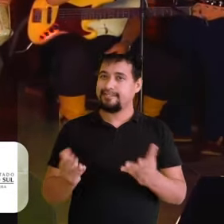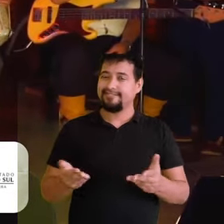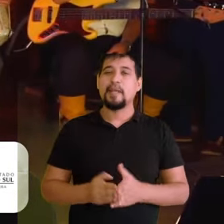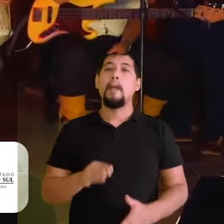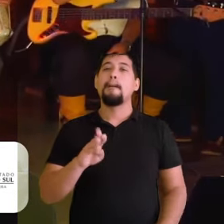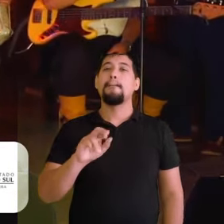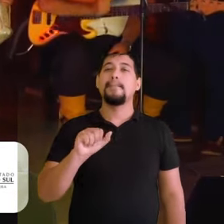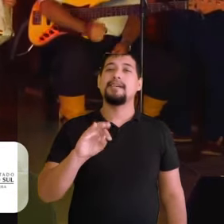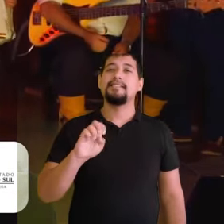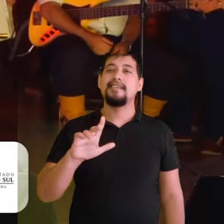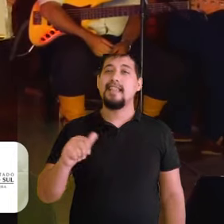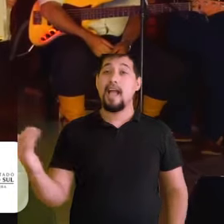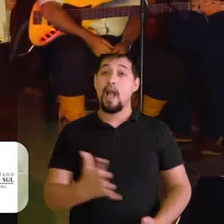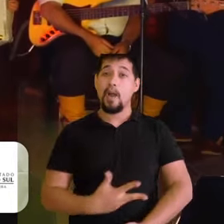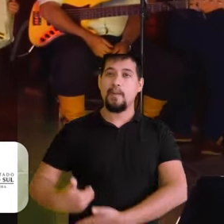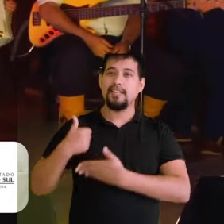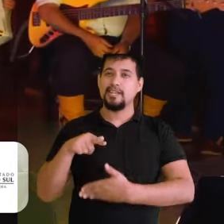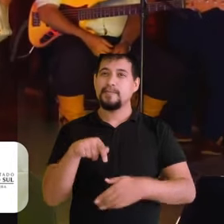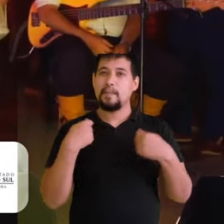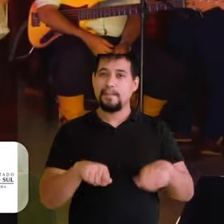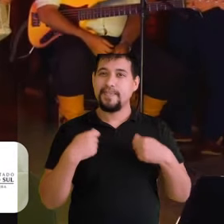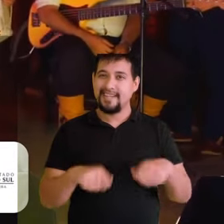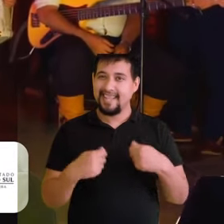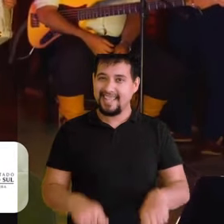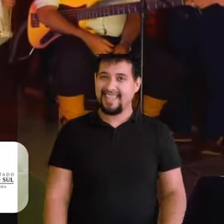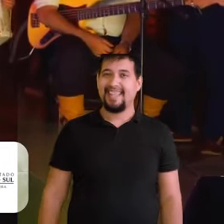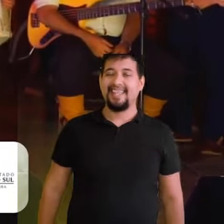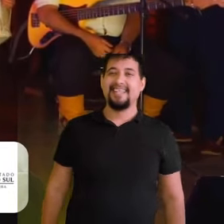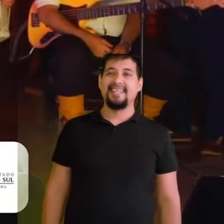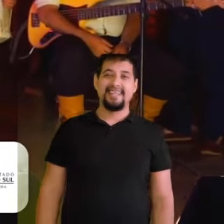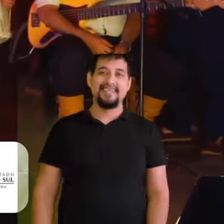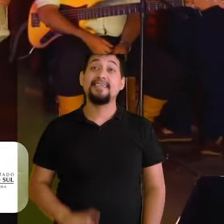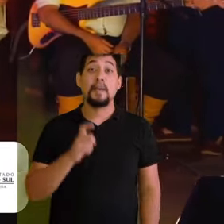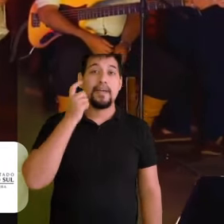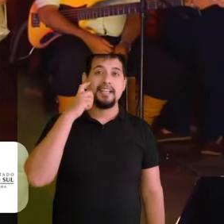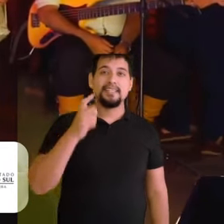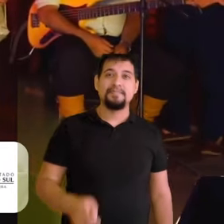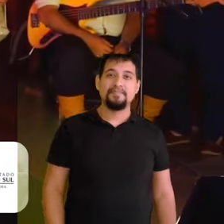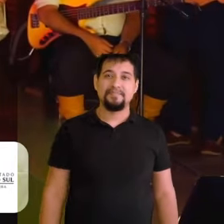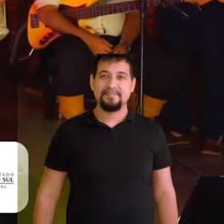que você precisa. Hã? O que tu achou? Matou a pau. Oh, muito bom.